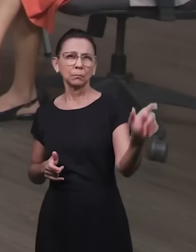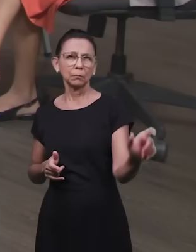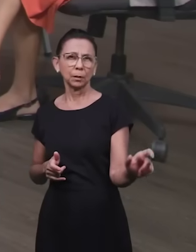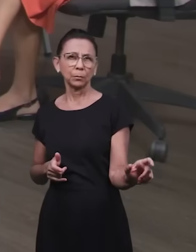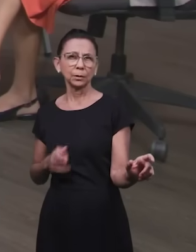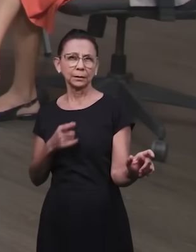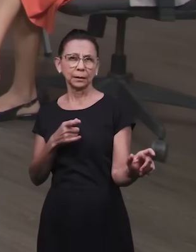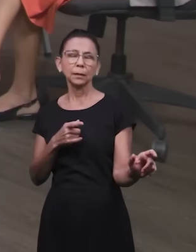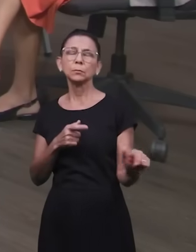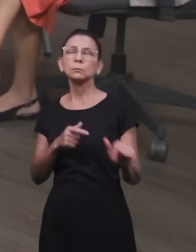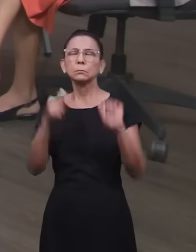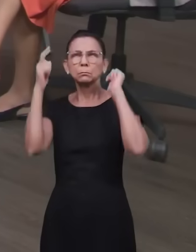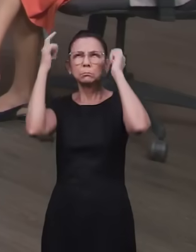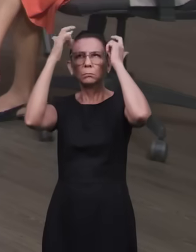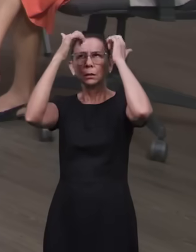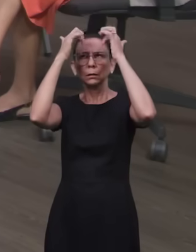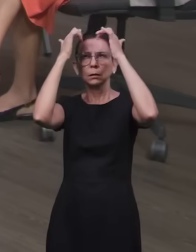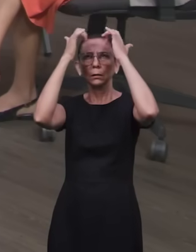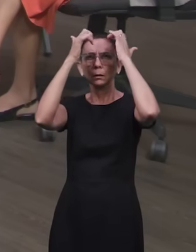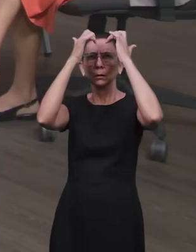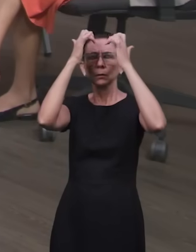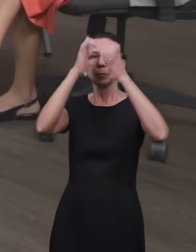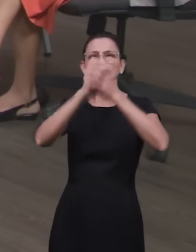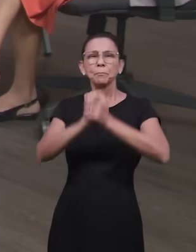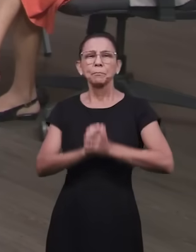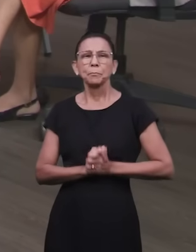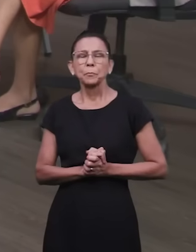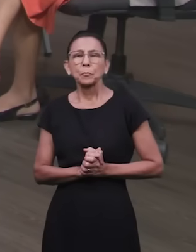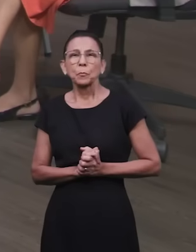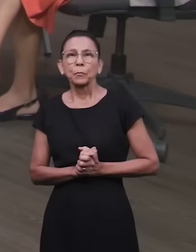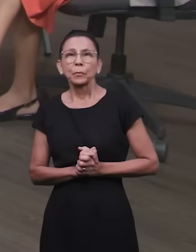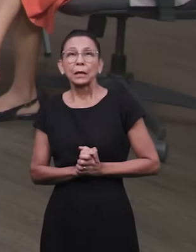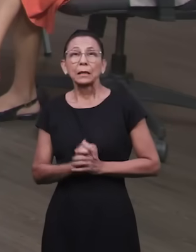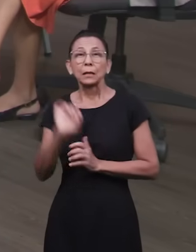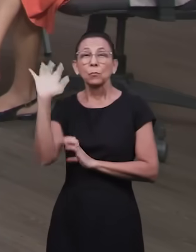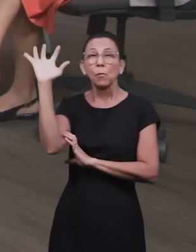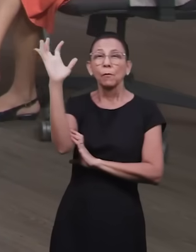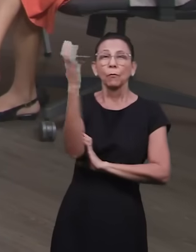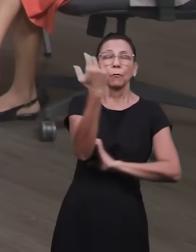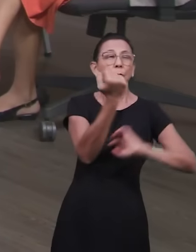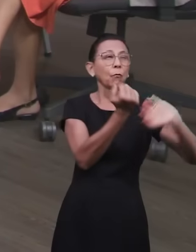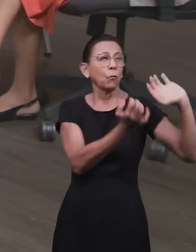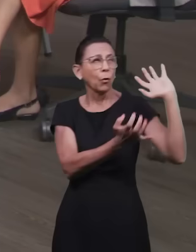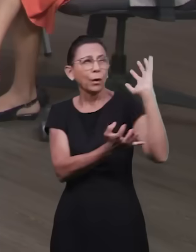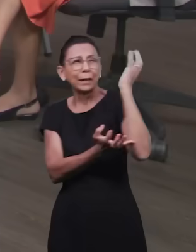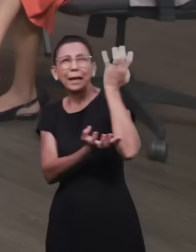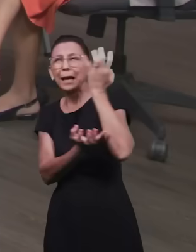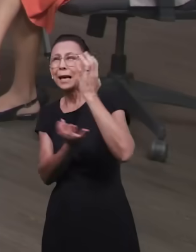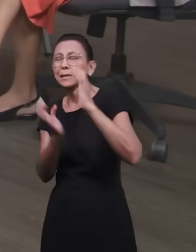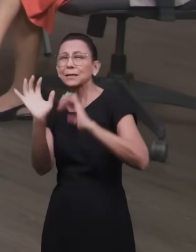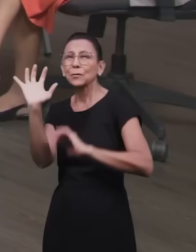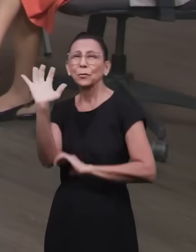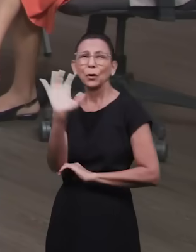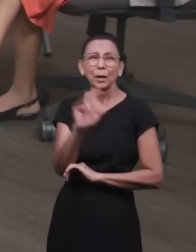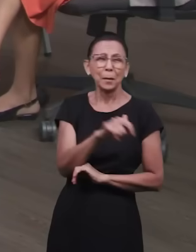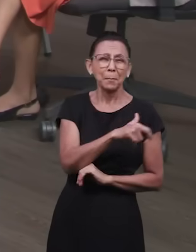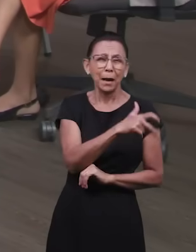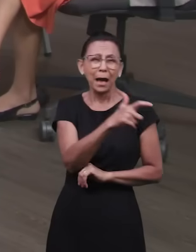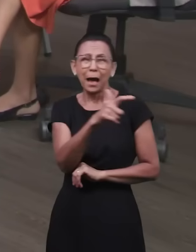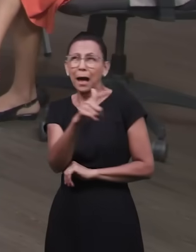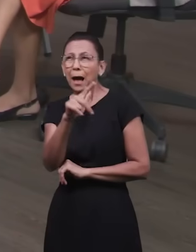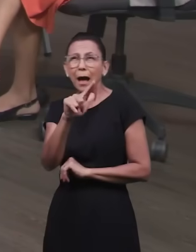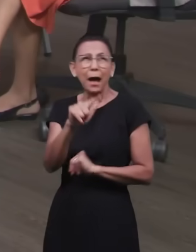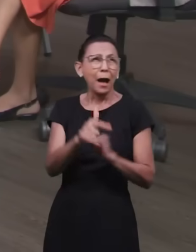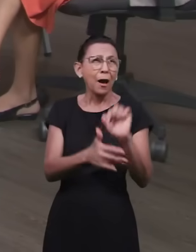para o cérebro é isso que está acontecendo, fugindo de uma fera numa floresta, ok? Seria isso